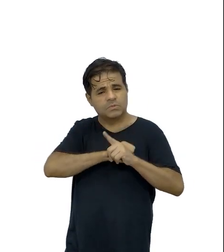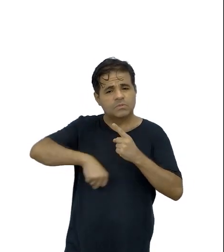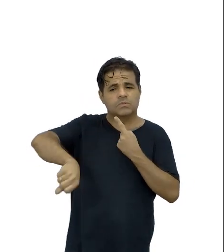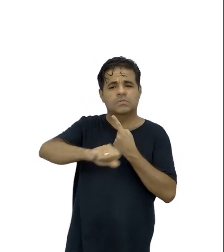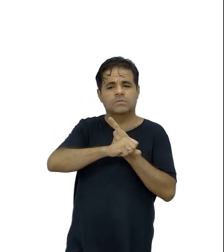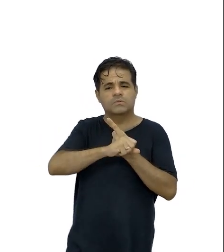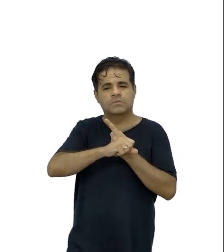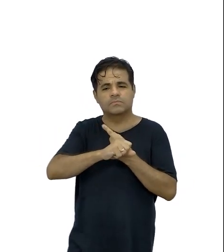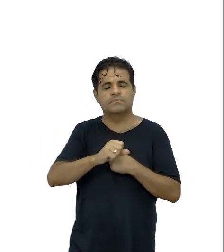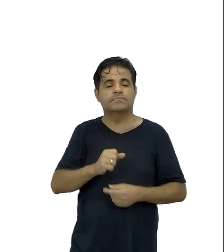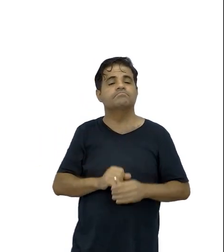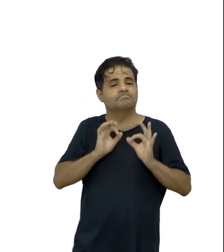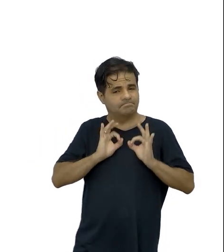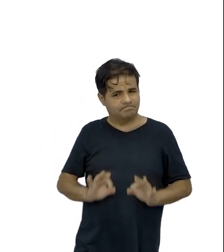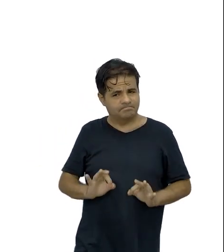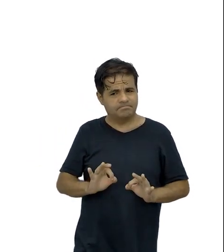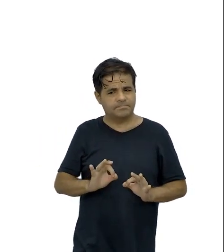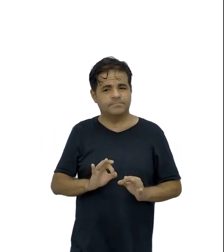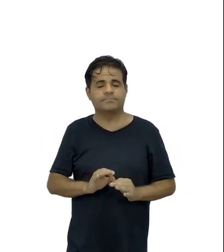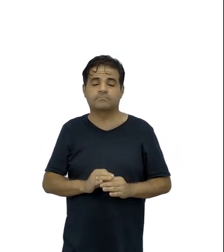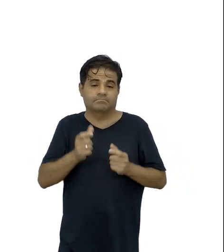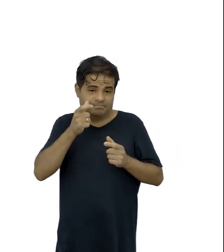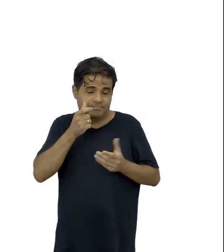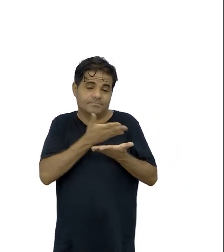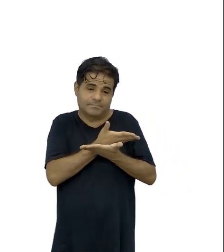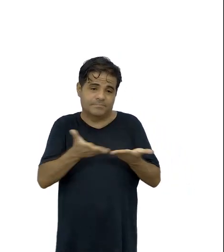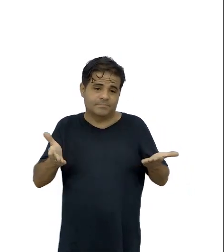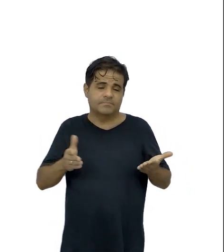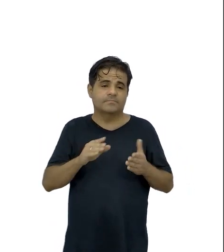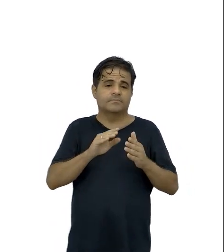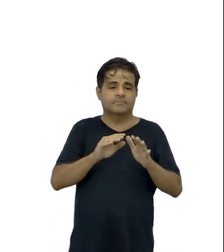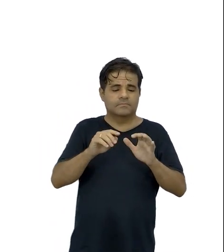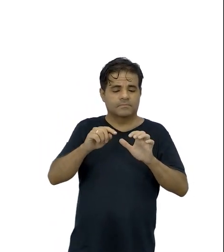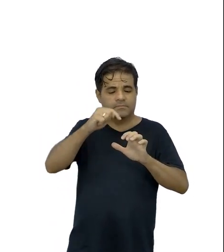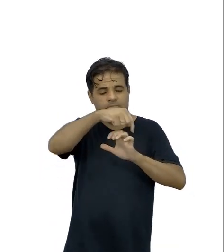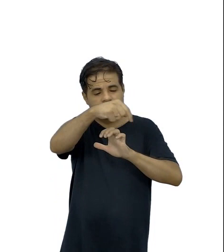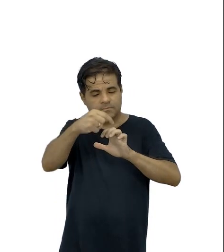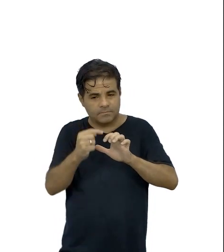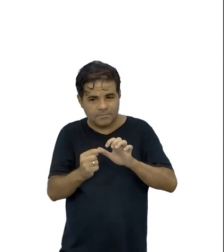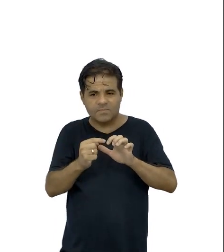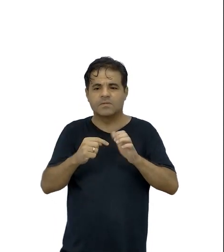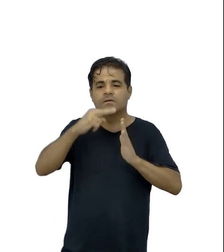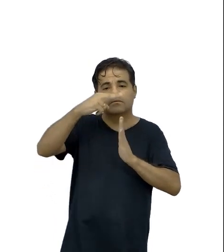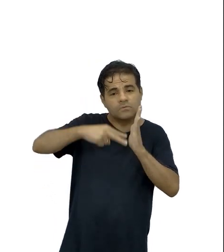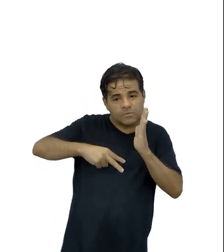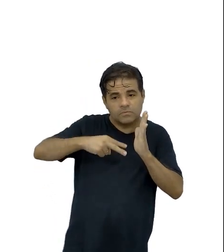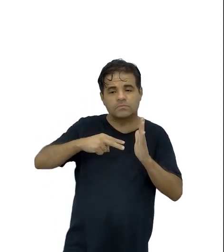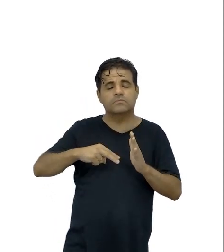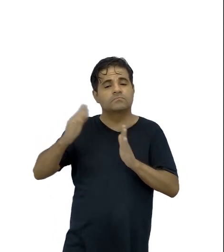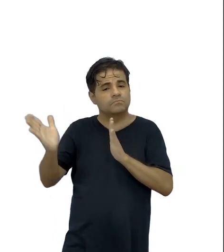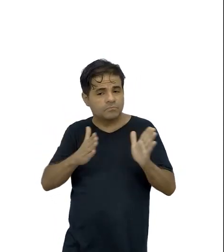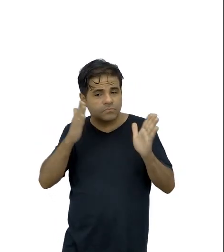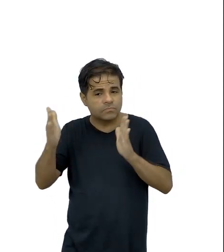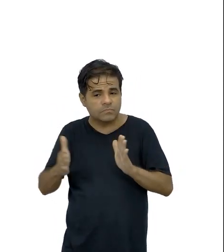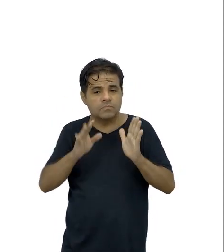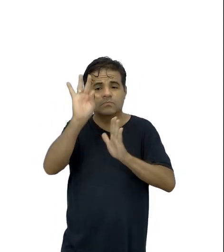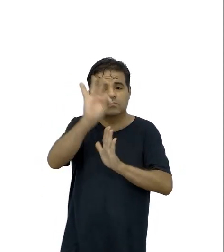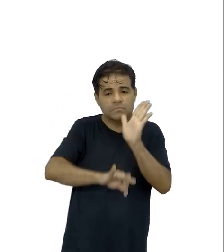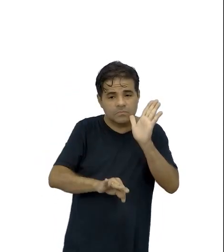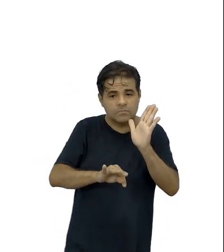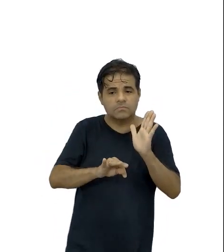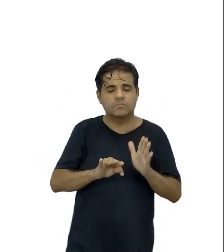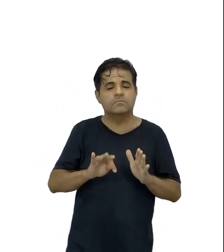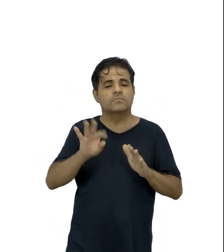social, certo? Considerando os eixos, então, leitura, produção de